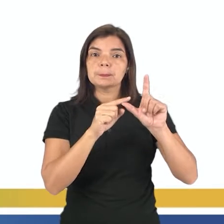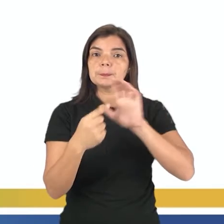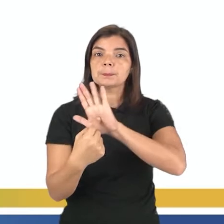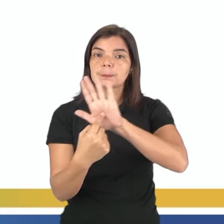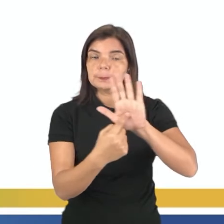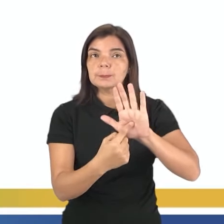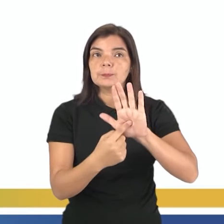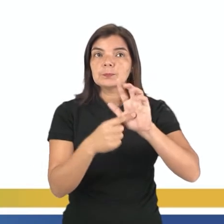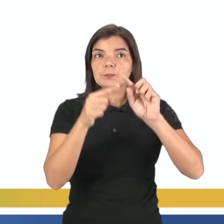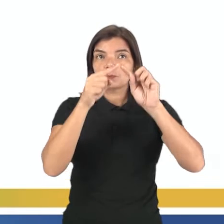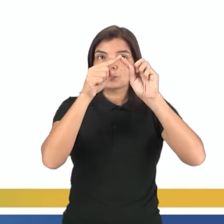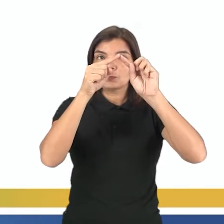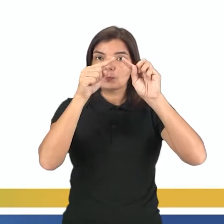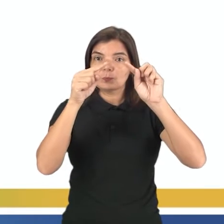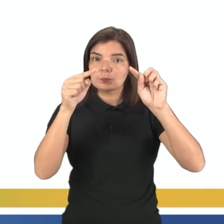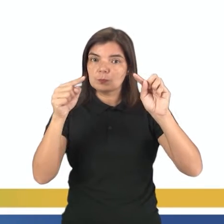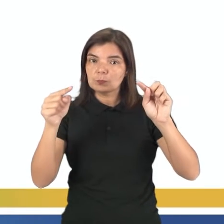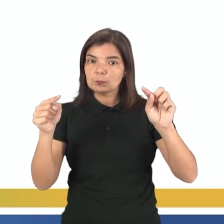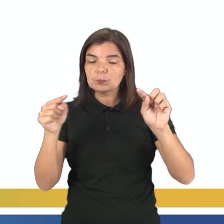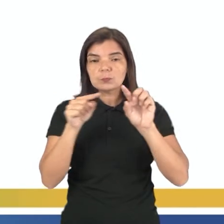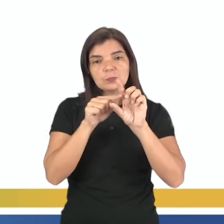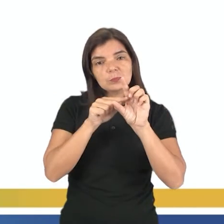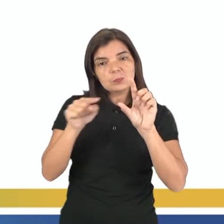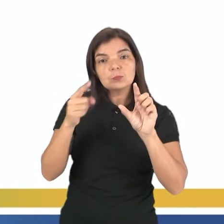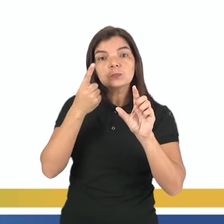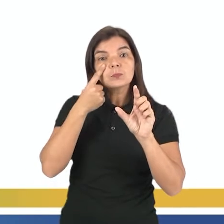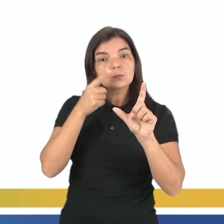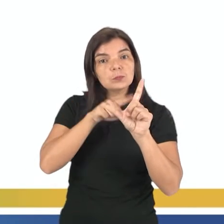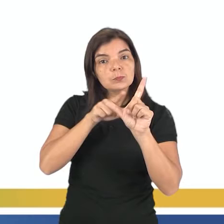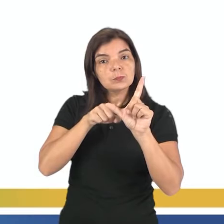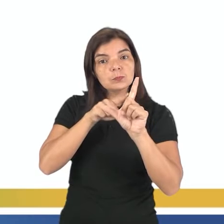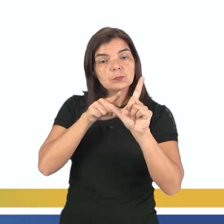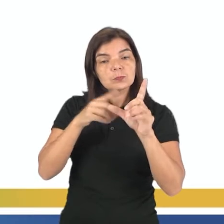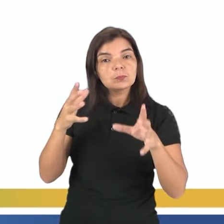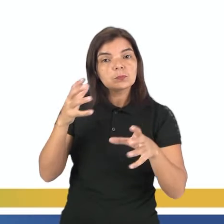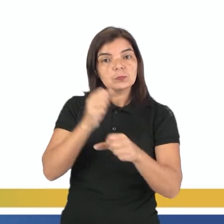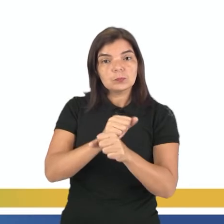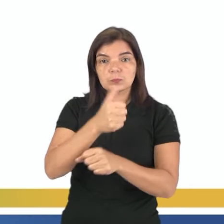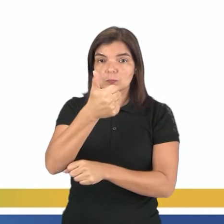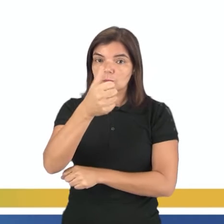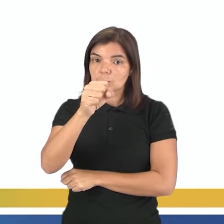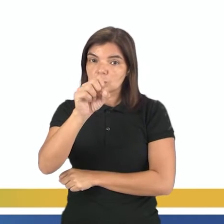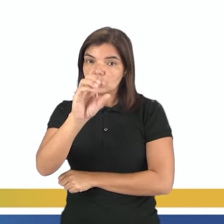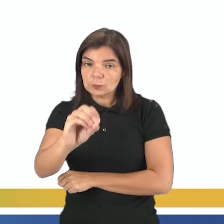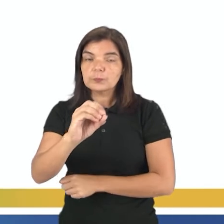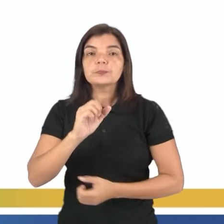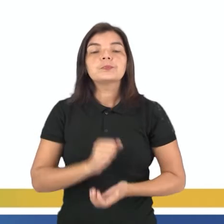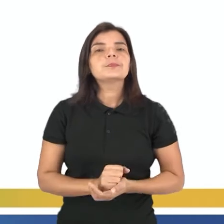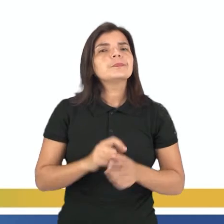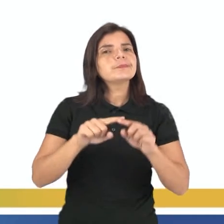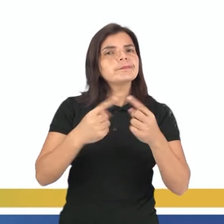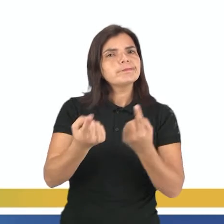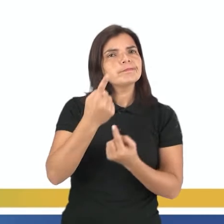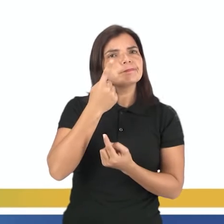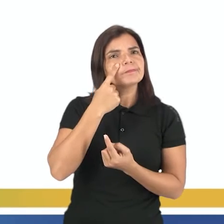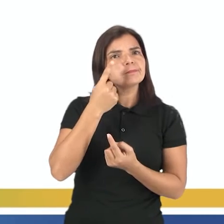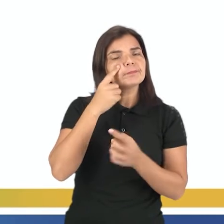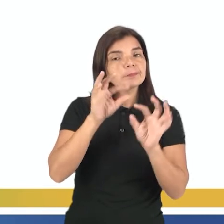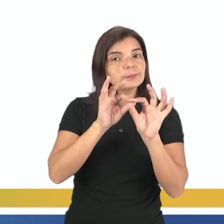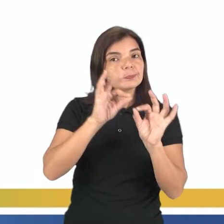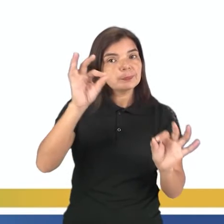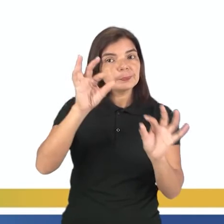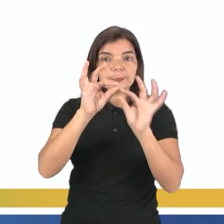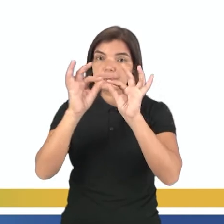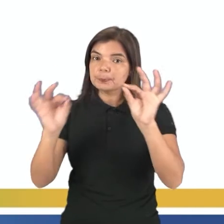aí, pessoal, olhem para os ângulos dele, certo? Se a gente somar, vai dar 180, beleza? Mas observe a medida